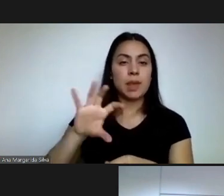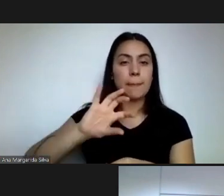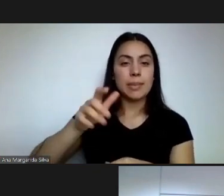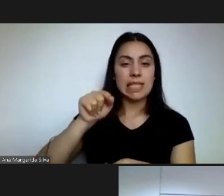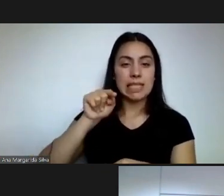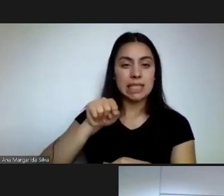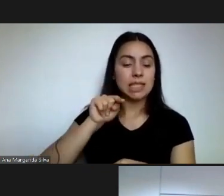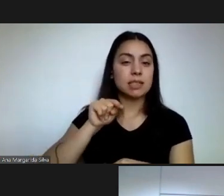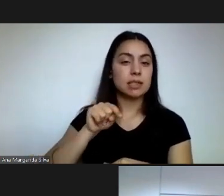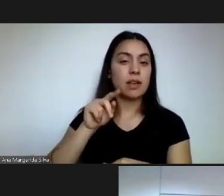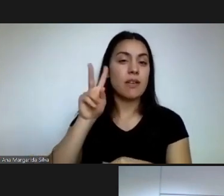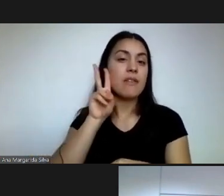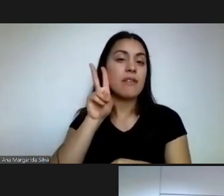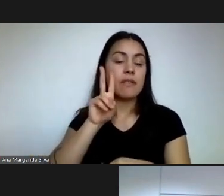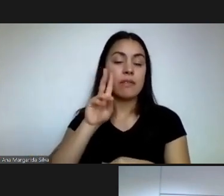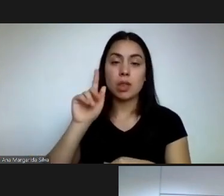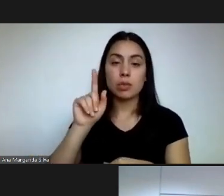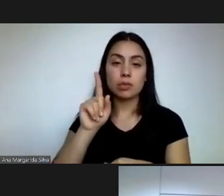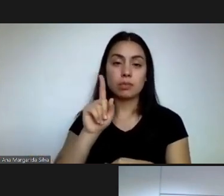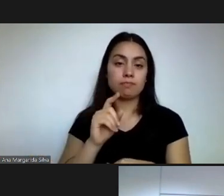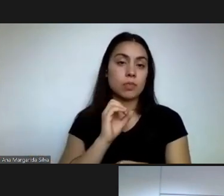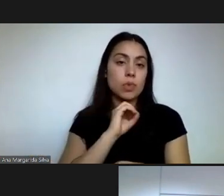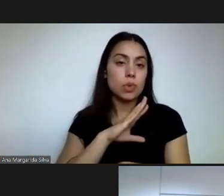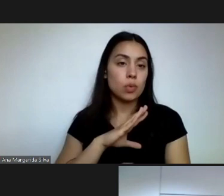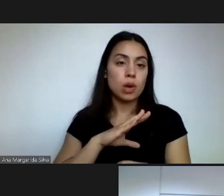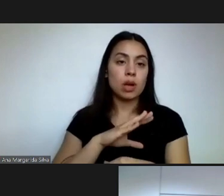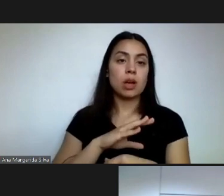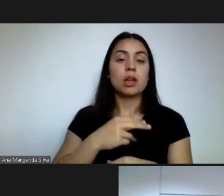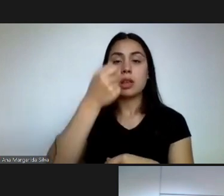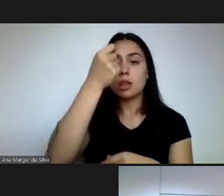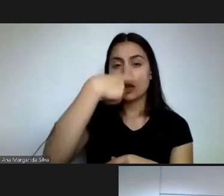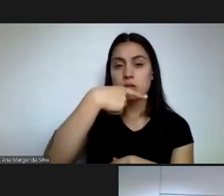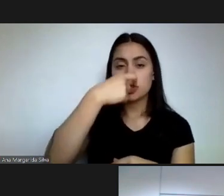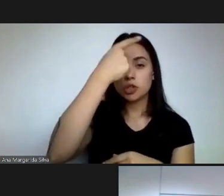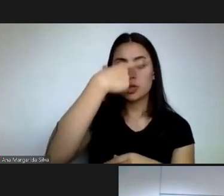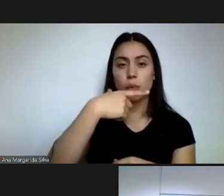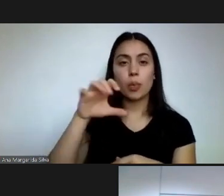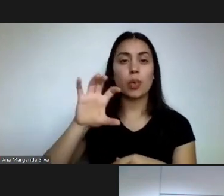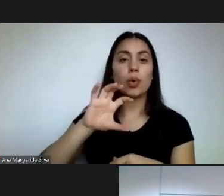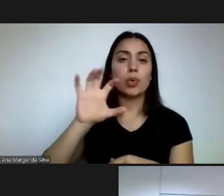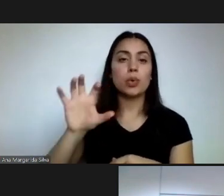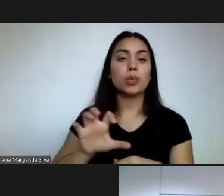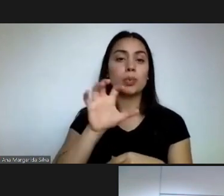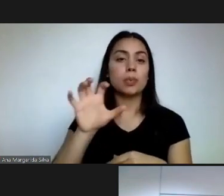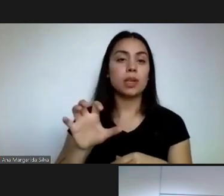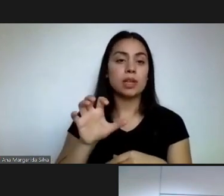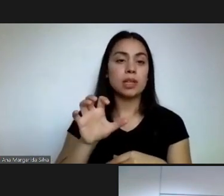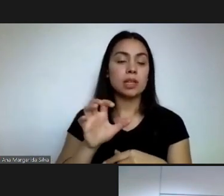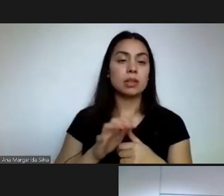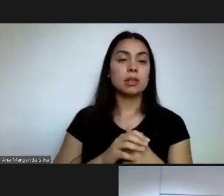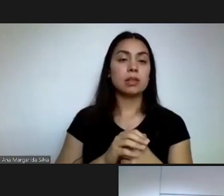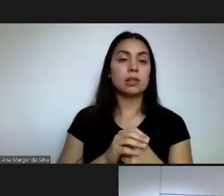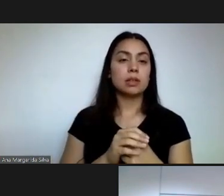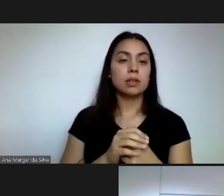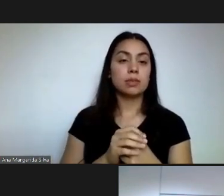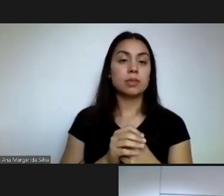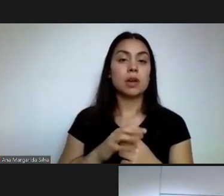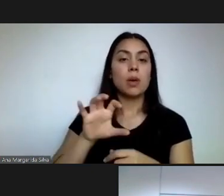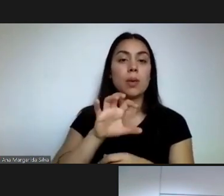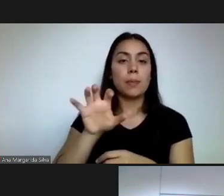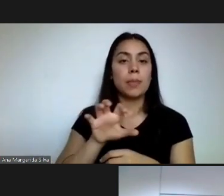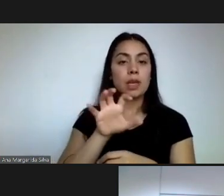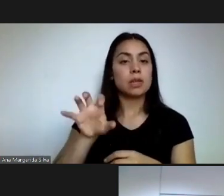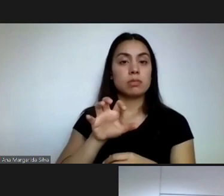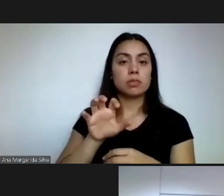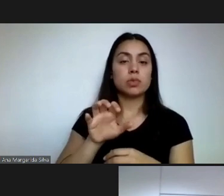As representações não valorizam em termos da real história que pudesse acontecer, independentemente de serem só territórios que foram ocupados